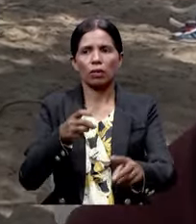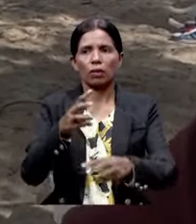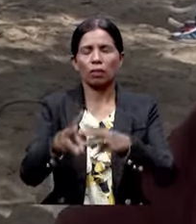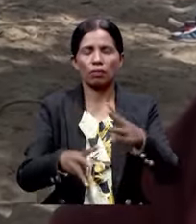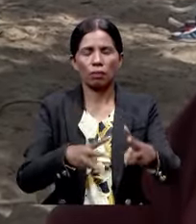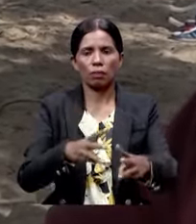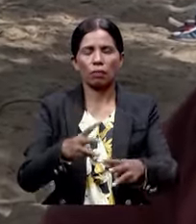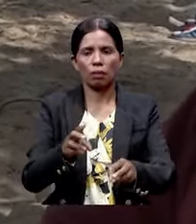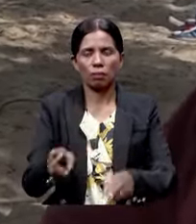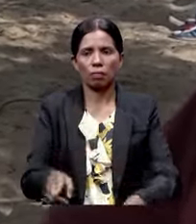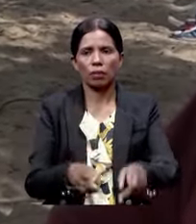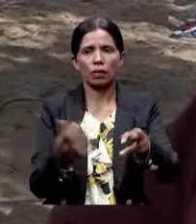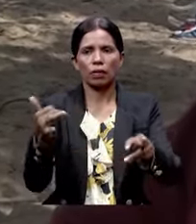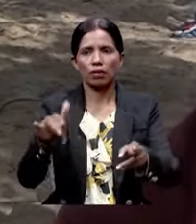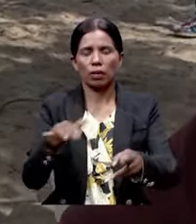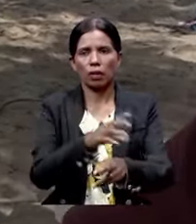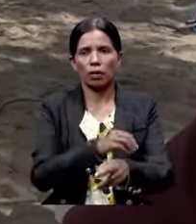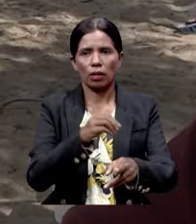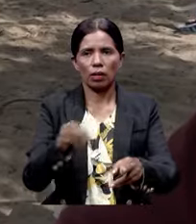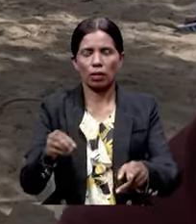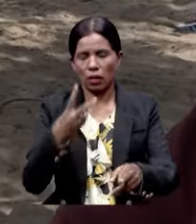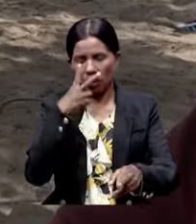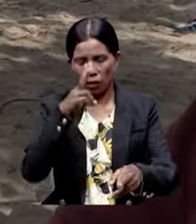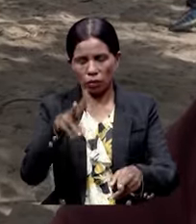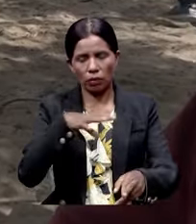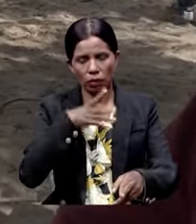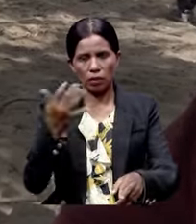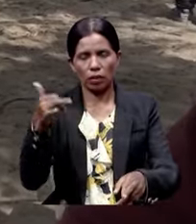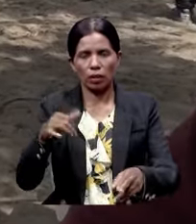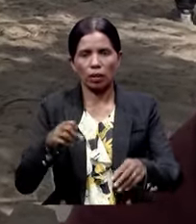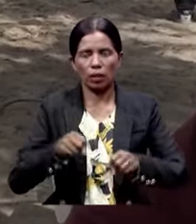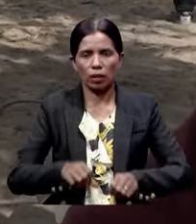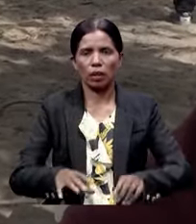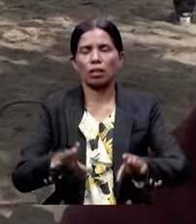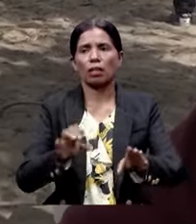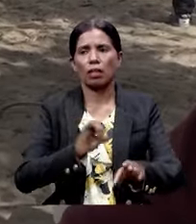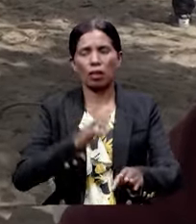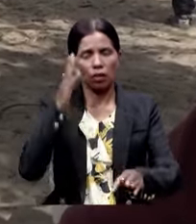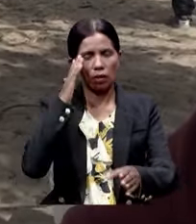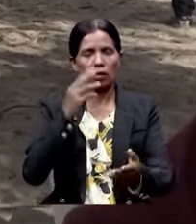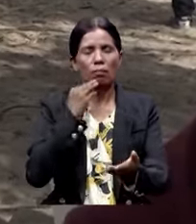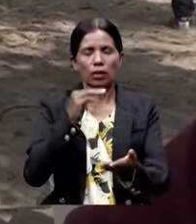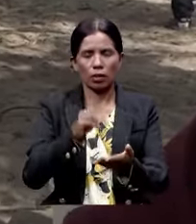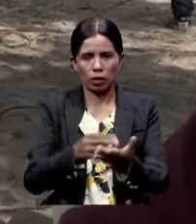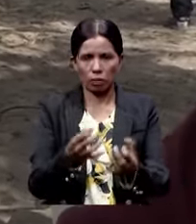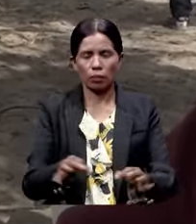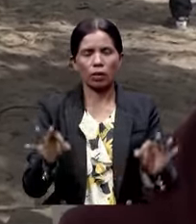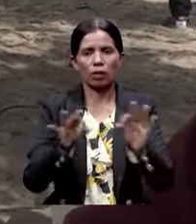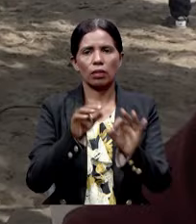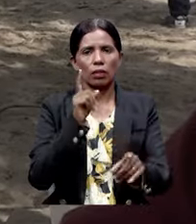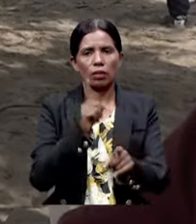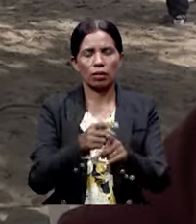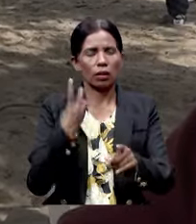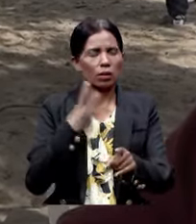ka itare e fila fali foer sira e tasi ninin. E ne, hau noi mensaje ina importante tebes, katak, ita ni